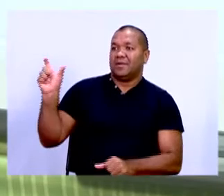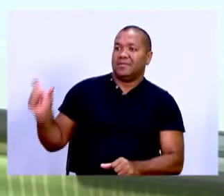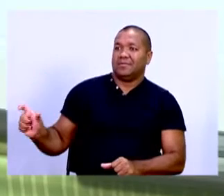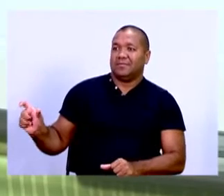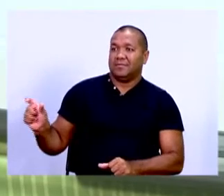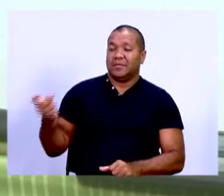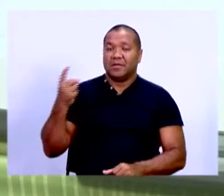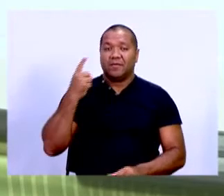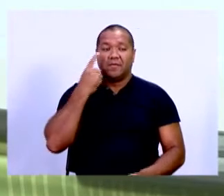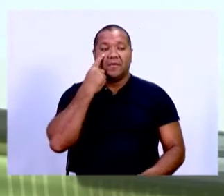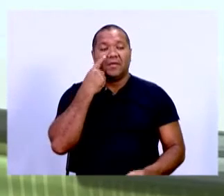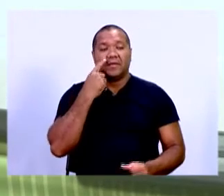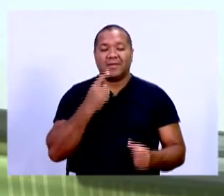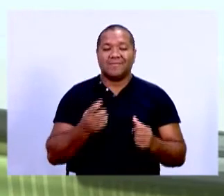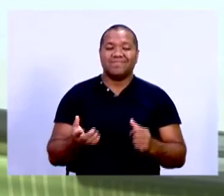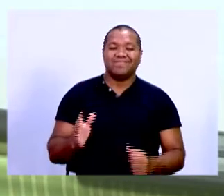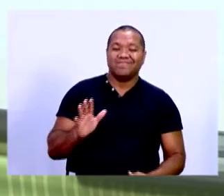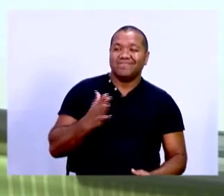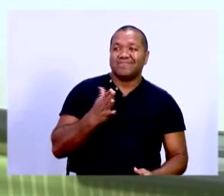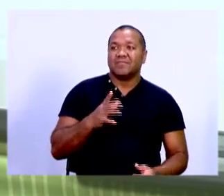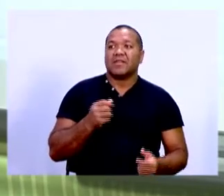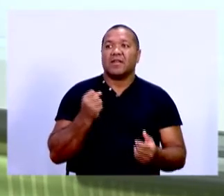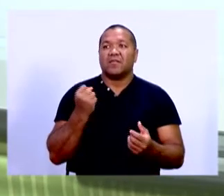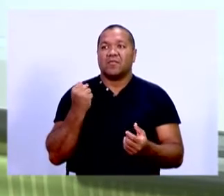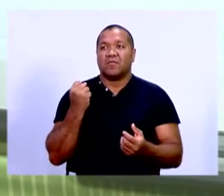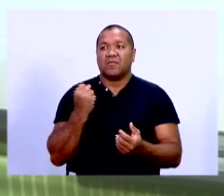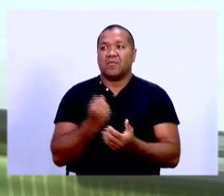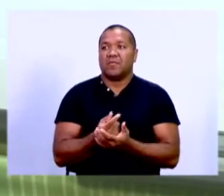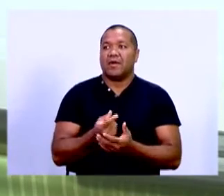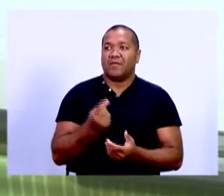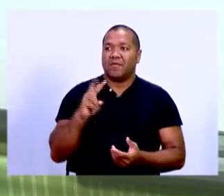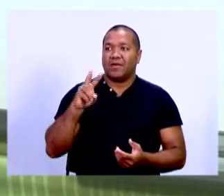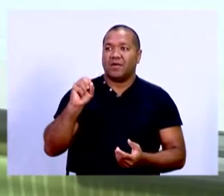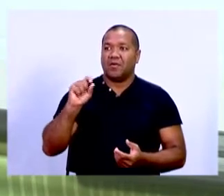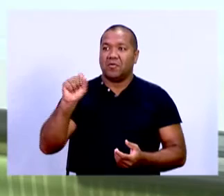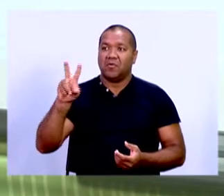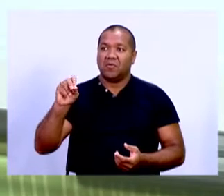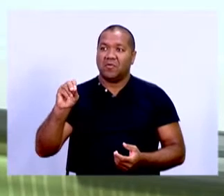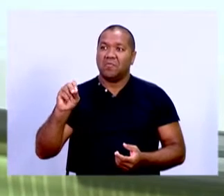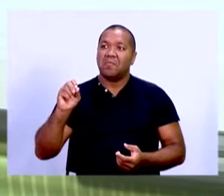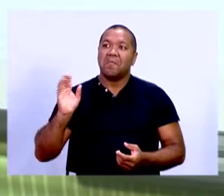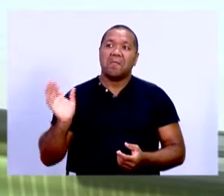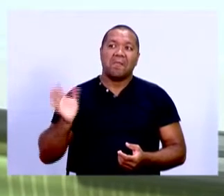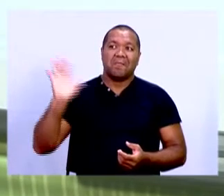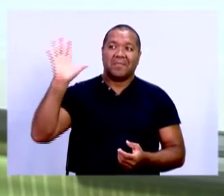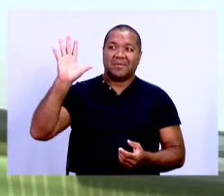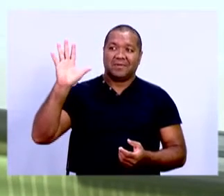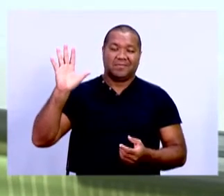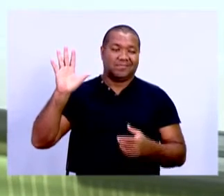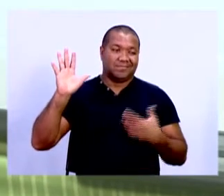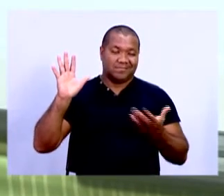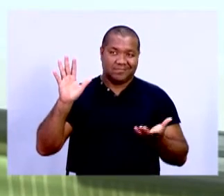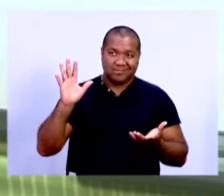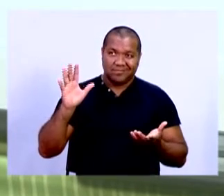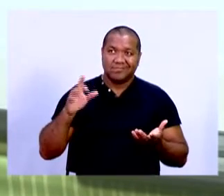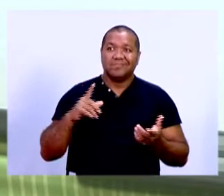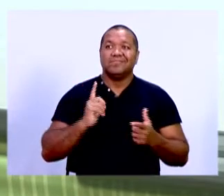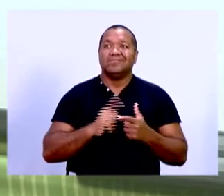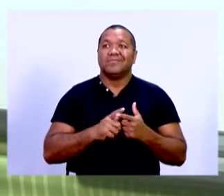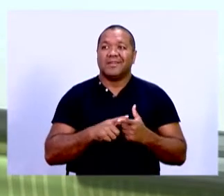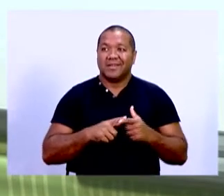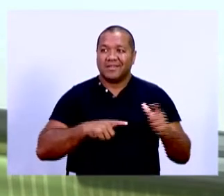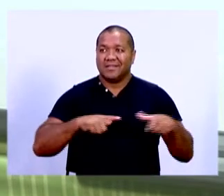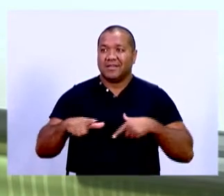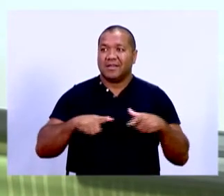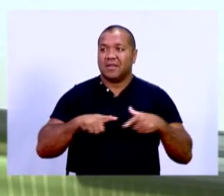cliente. Aí, às vezes, eles querem cobrar um valor mais alto no serviço devido a esse custo mais alto,